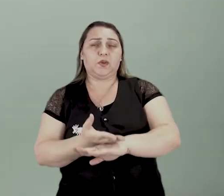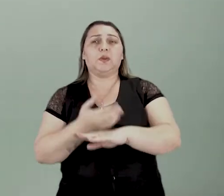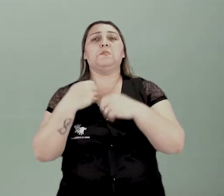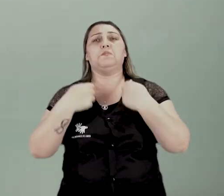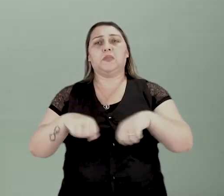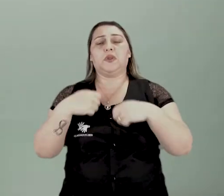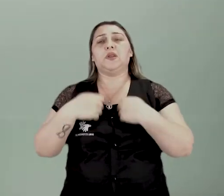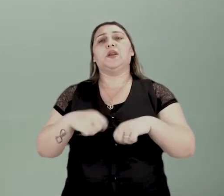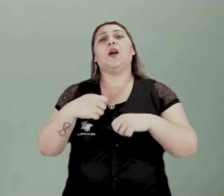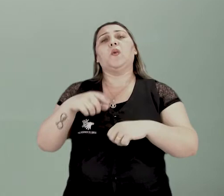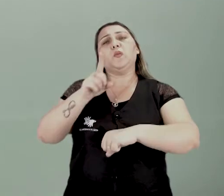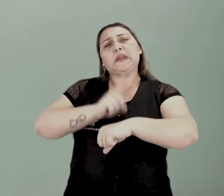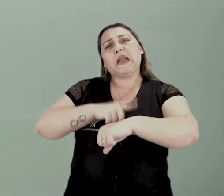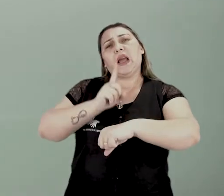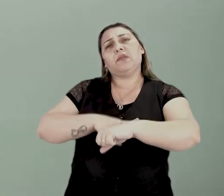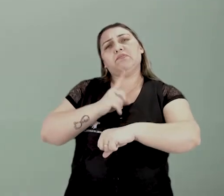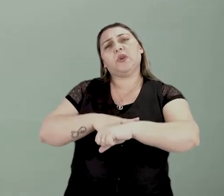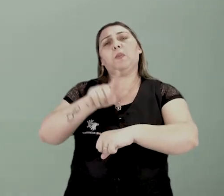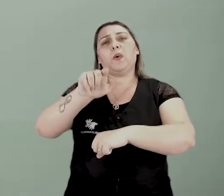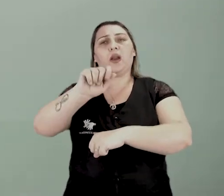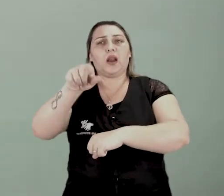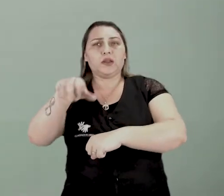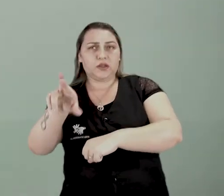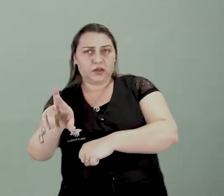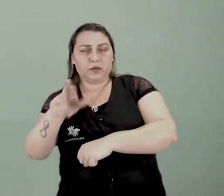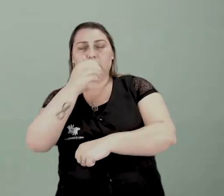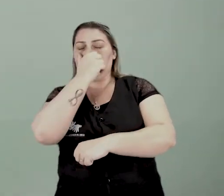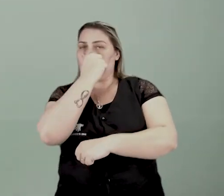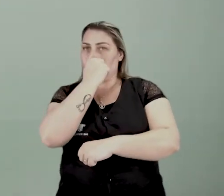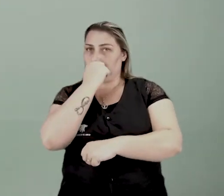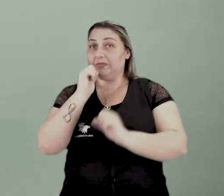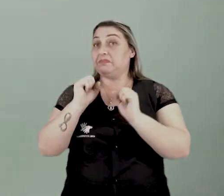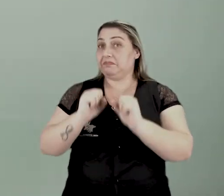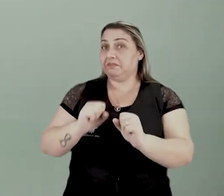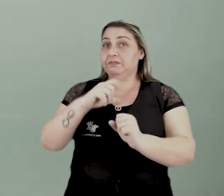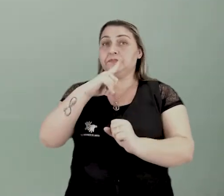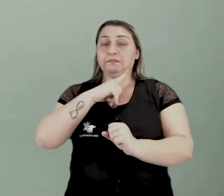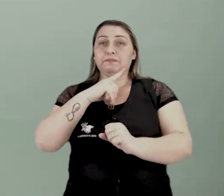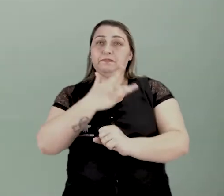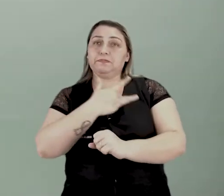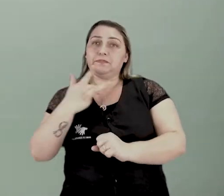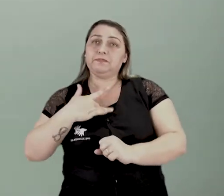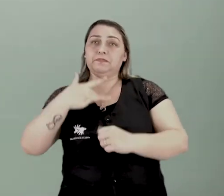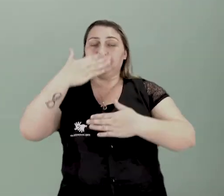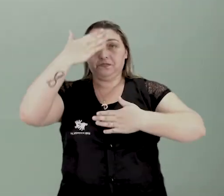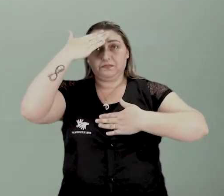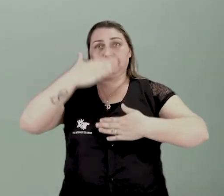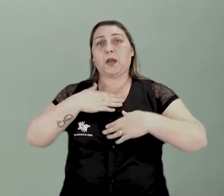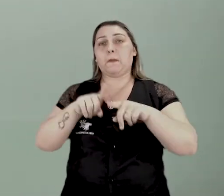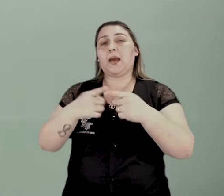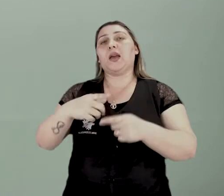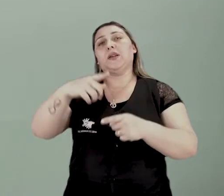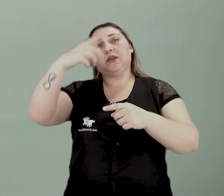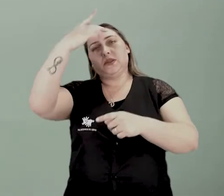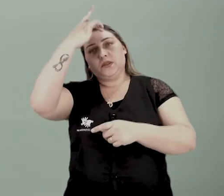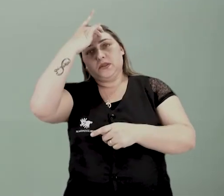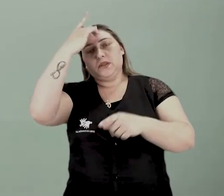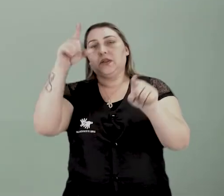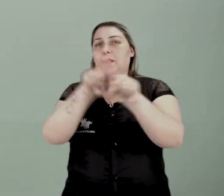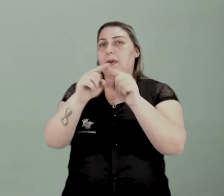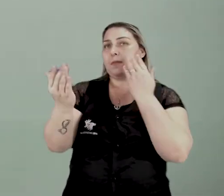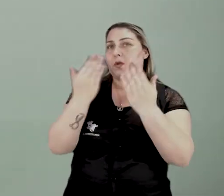tirar, essas pessoas precisam tirar um momento de lazer para que elas possam ter essa saúde física, mas também essa saúde